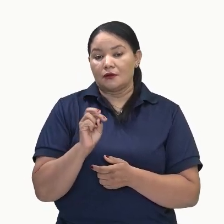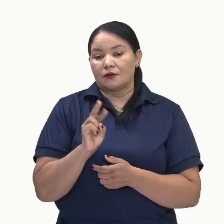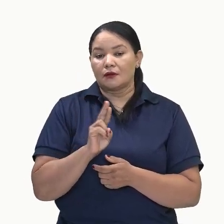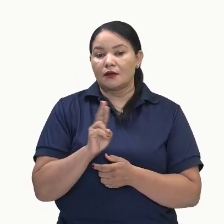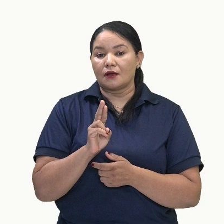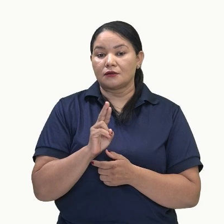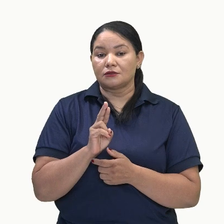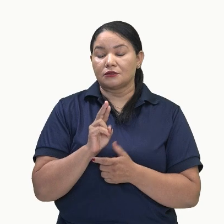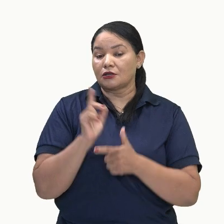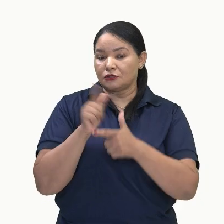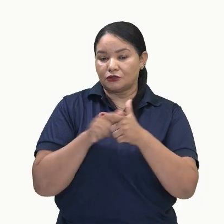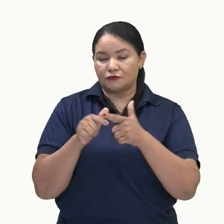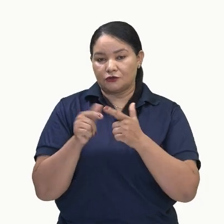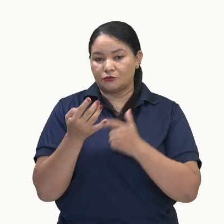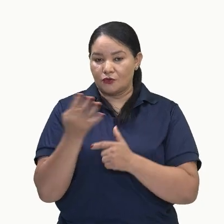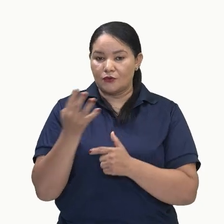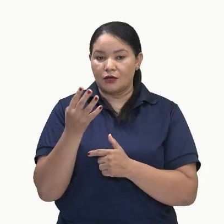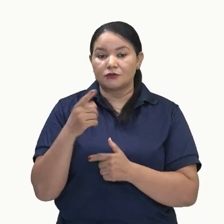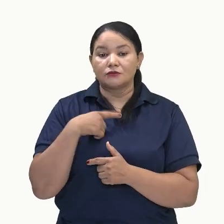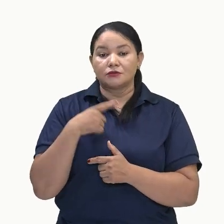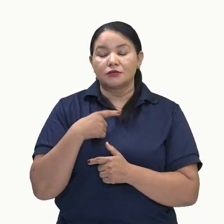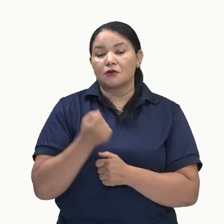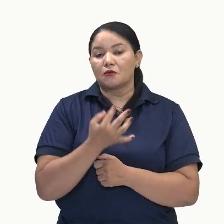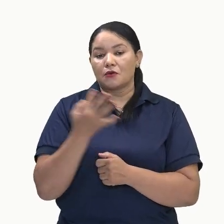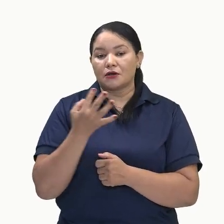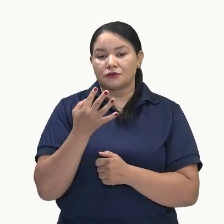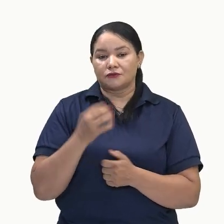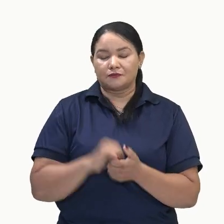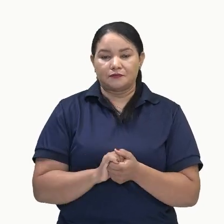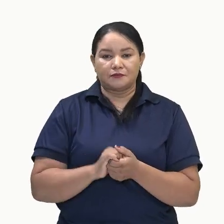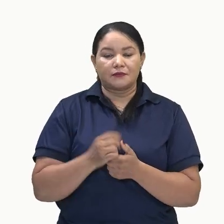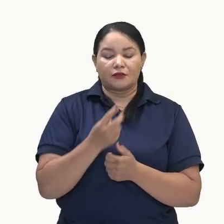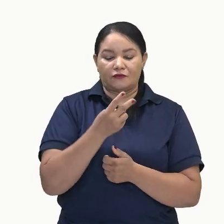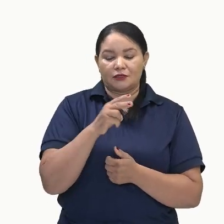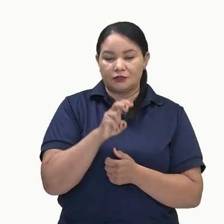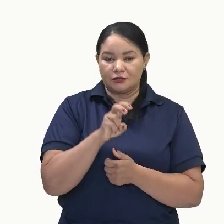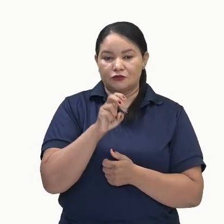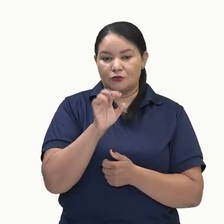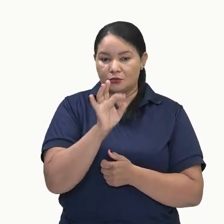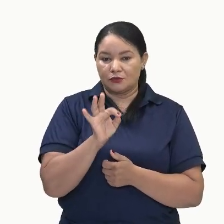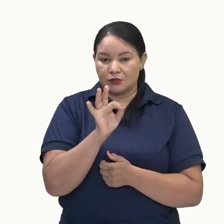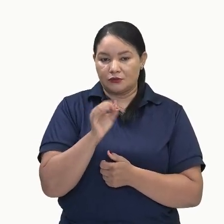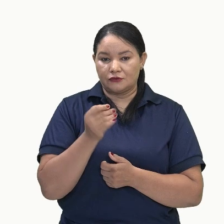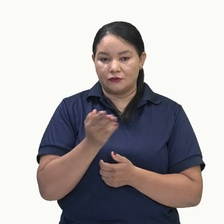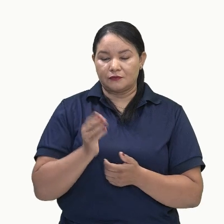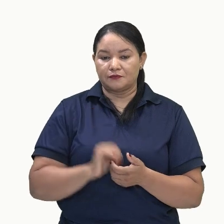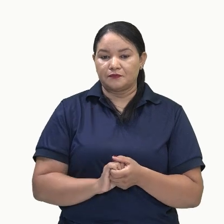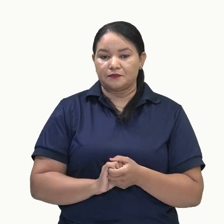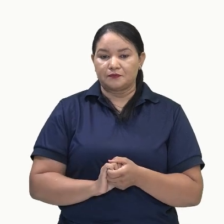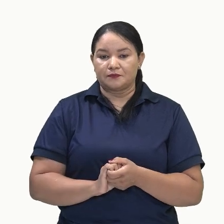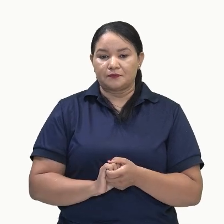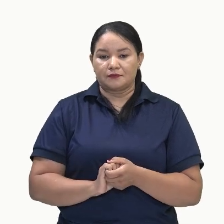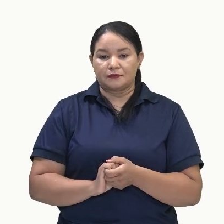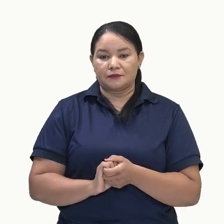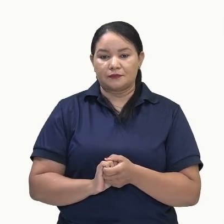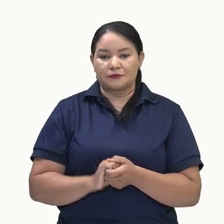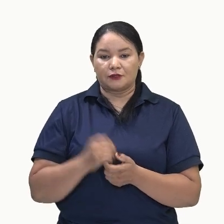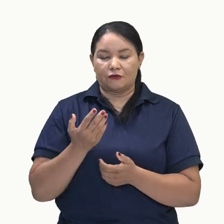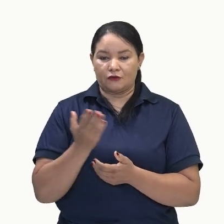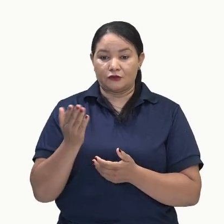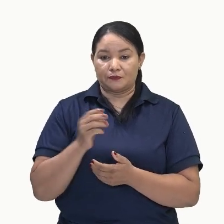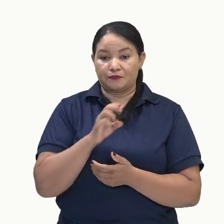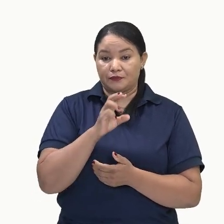4, certo? E aí eu vou ter 25%. Tudo bem? Você vai fazer isso aqui, você vai pegar os